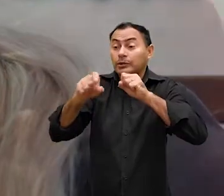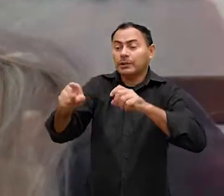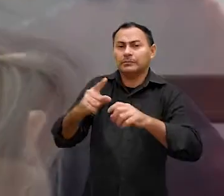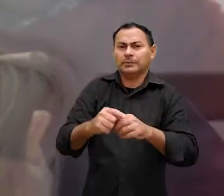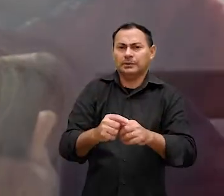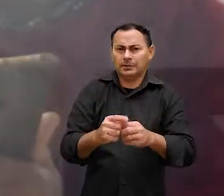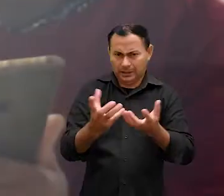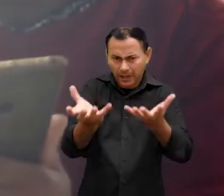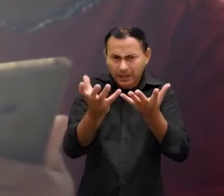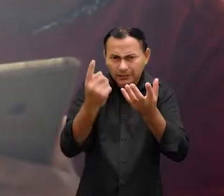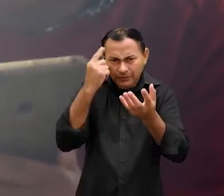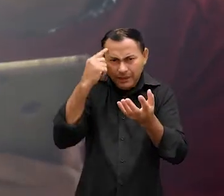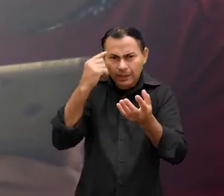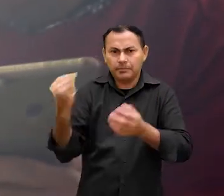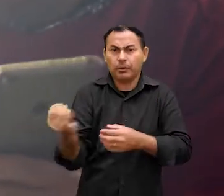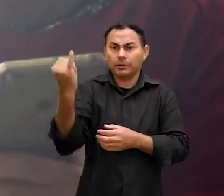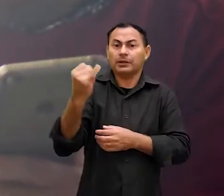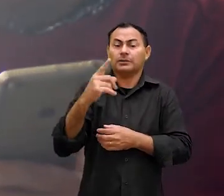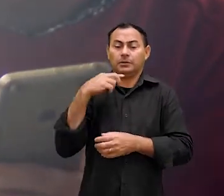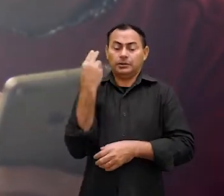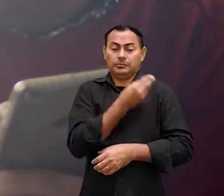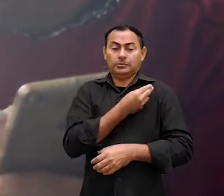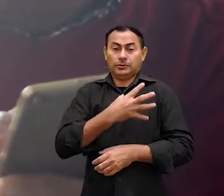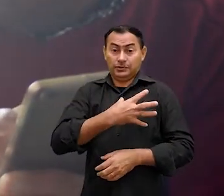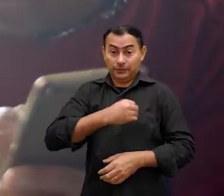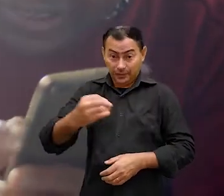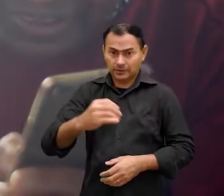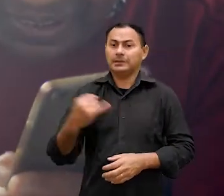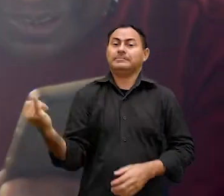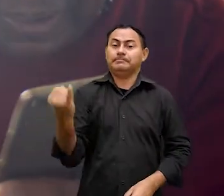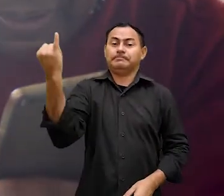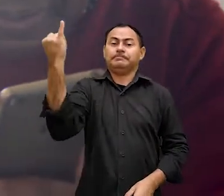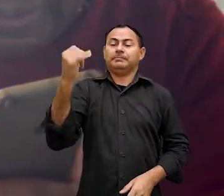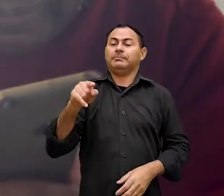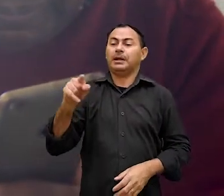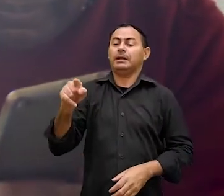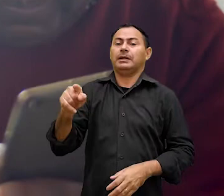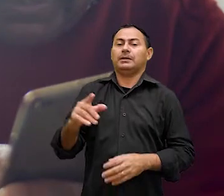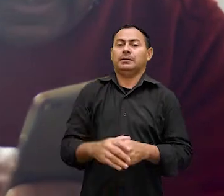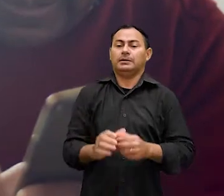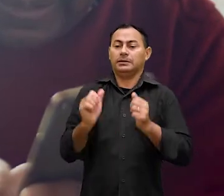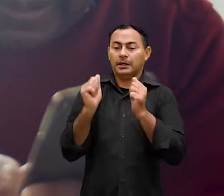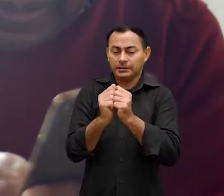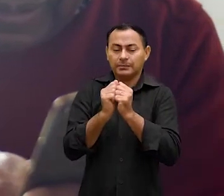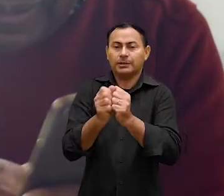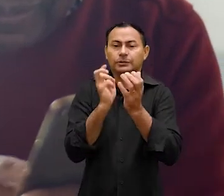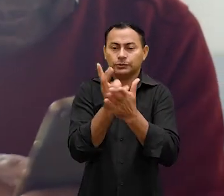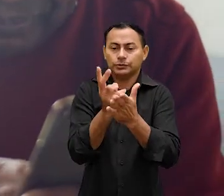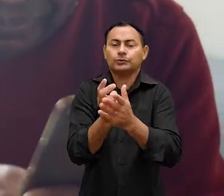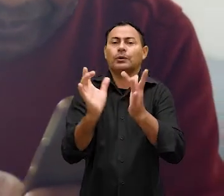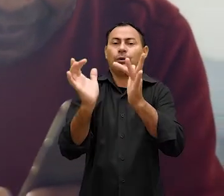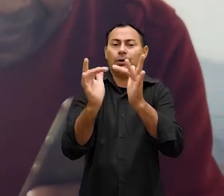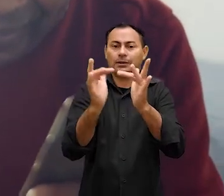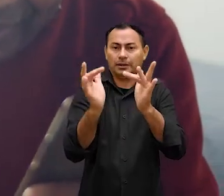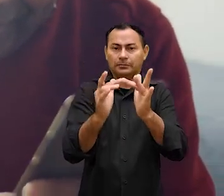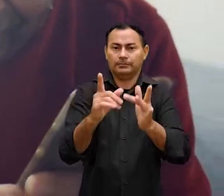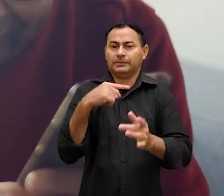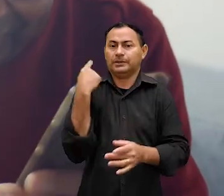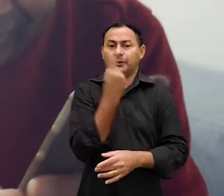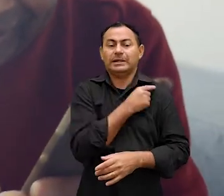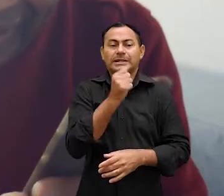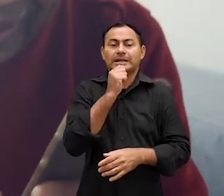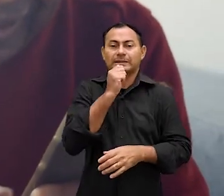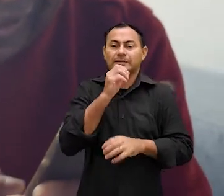Custa acreditar como somos importantes para os nossos filhos, mas é importante para eles estarmos sempre em contato. Nós